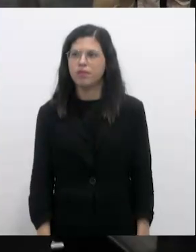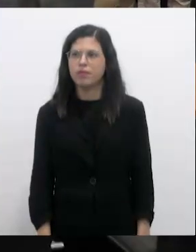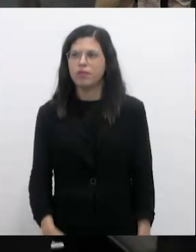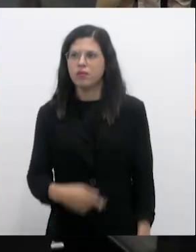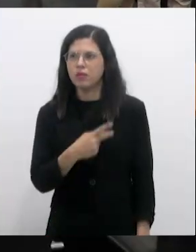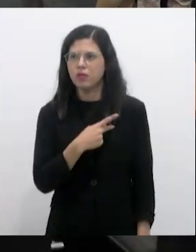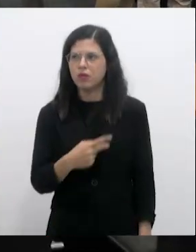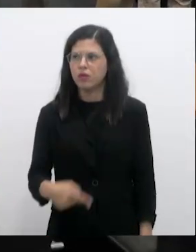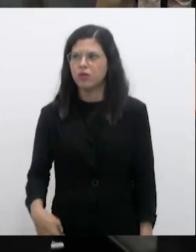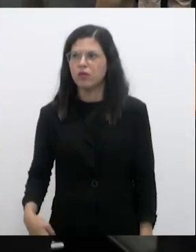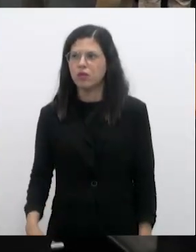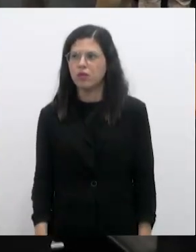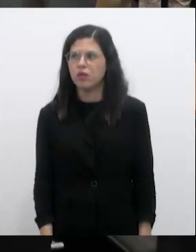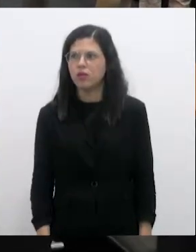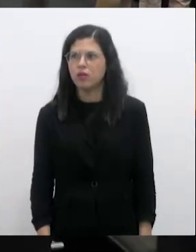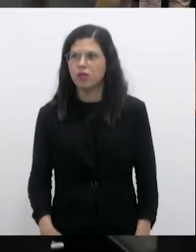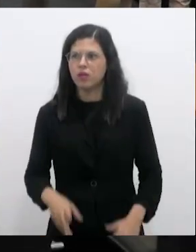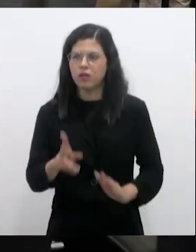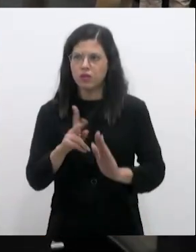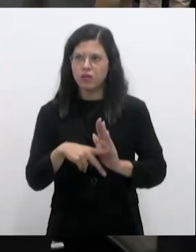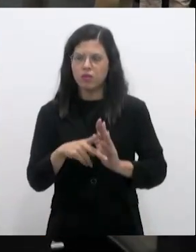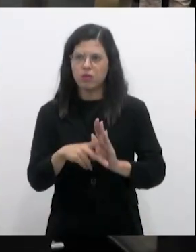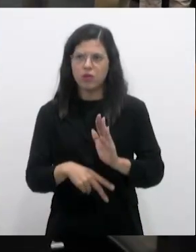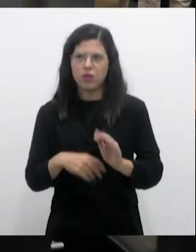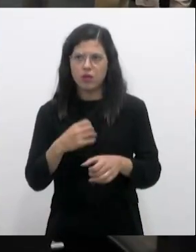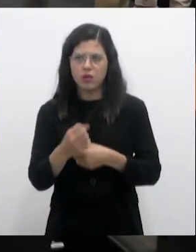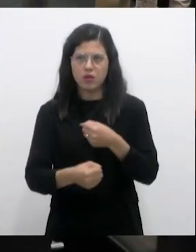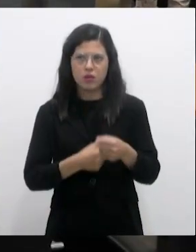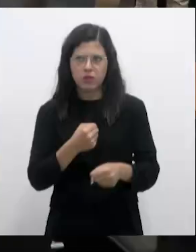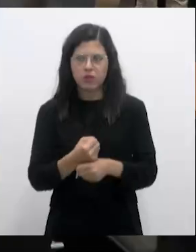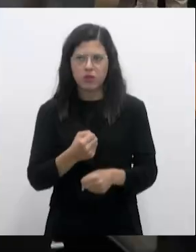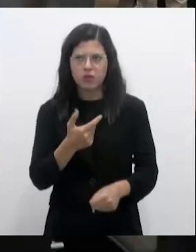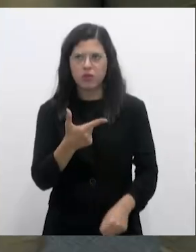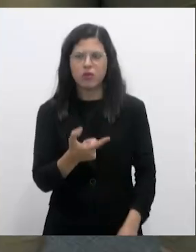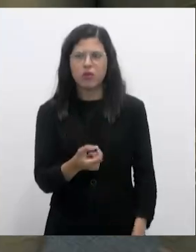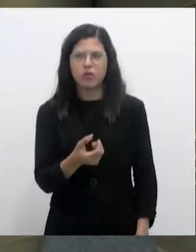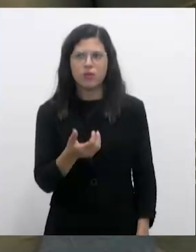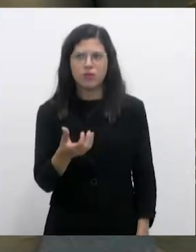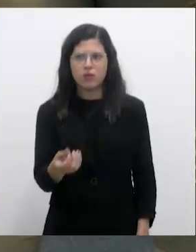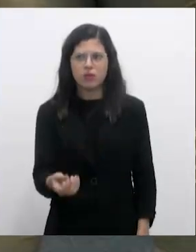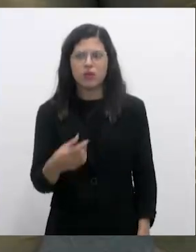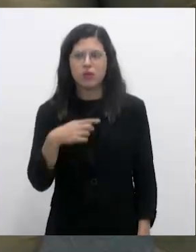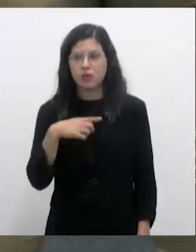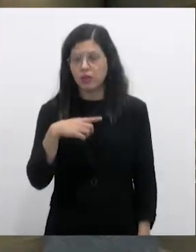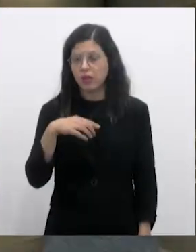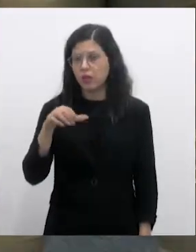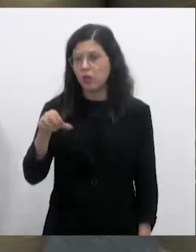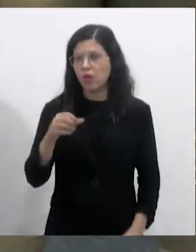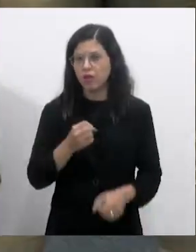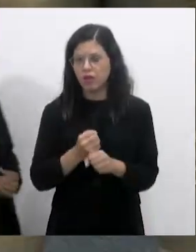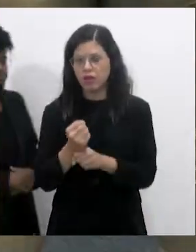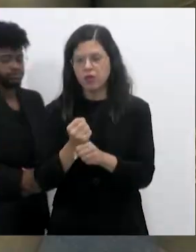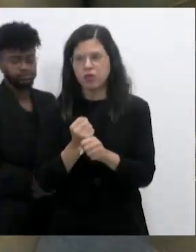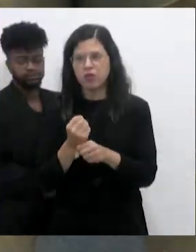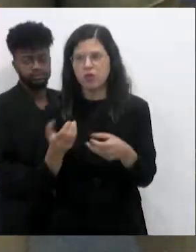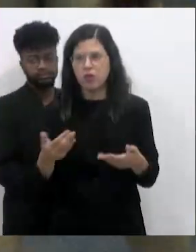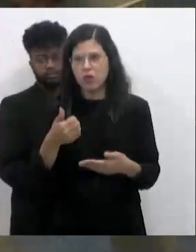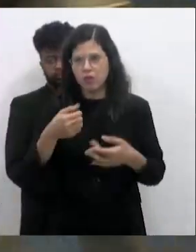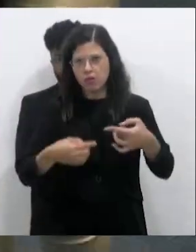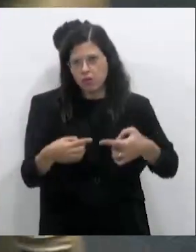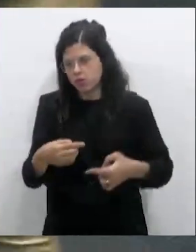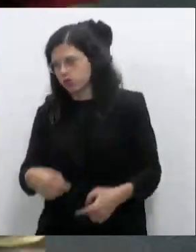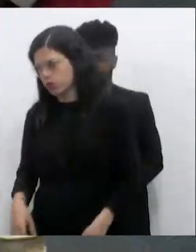Presidente, esse projeto é de 2016, tem 9 anos, entrou agora em primeira